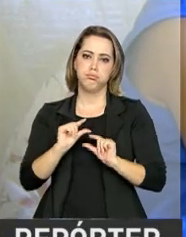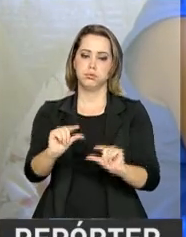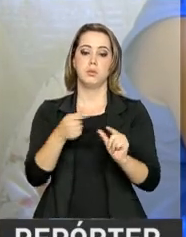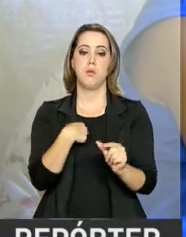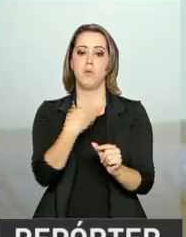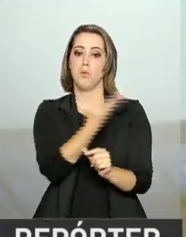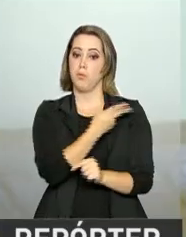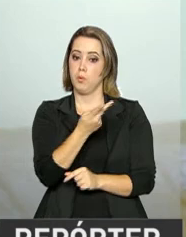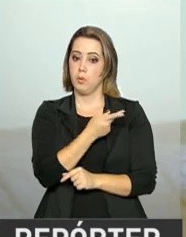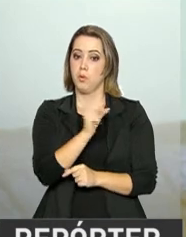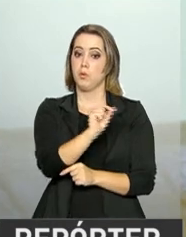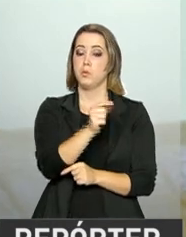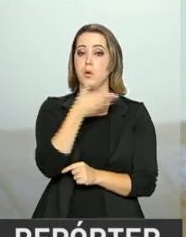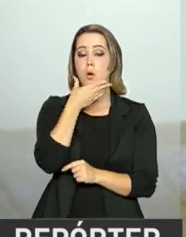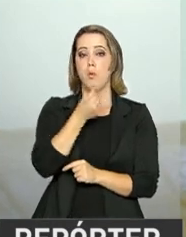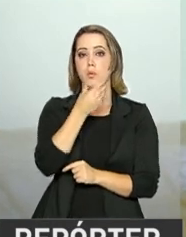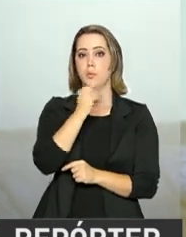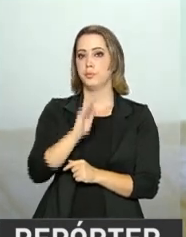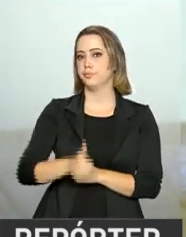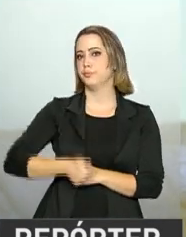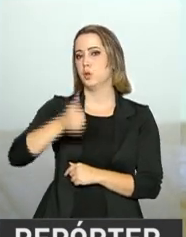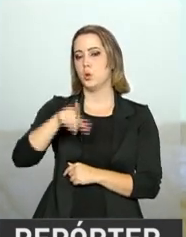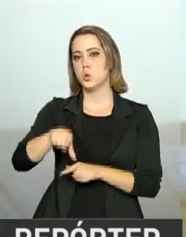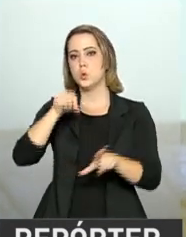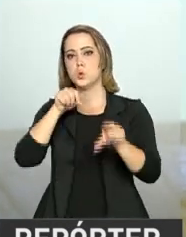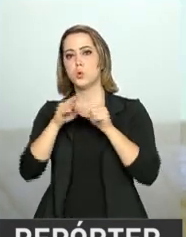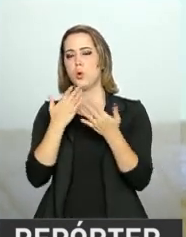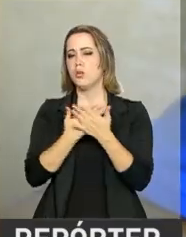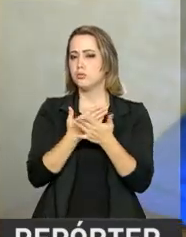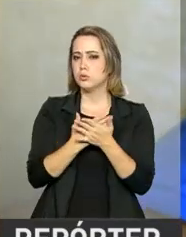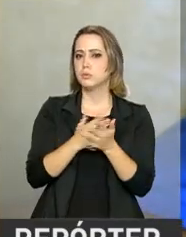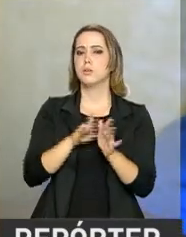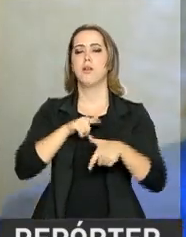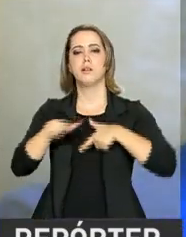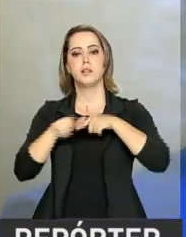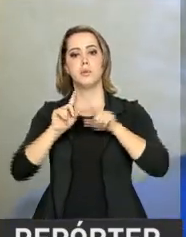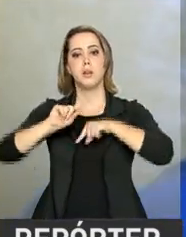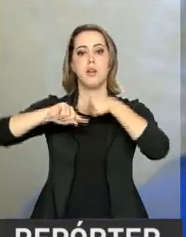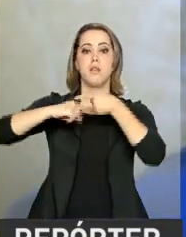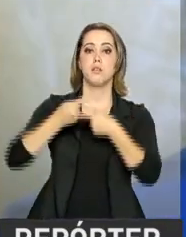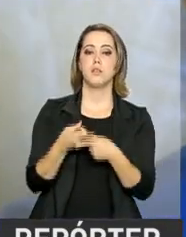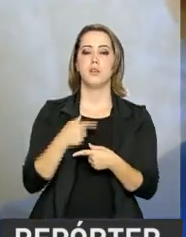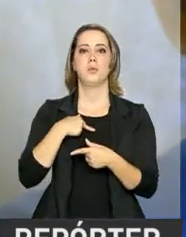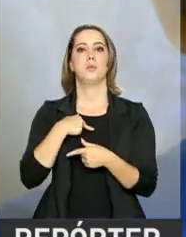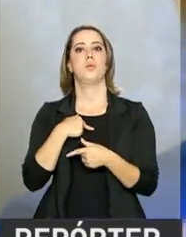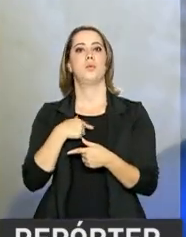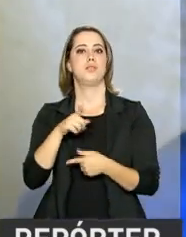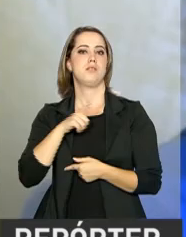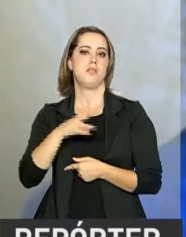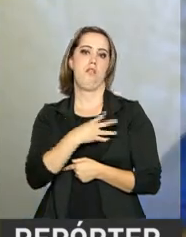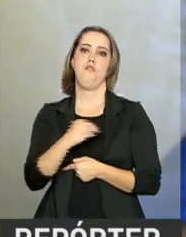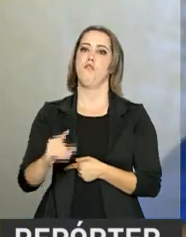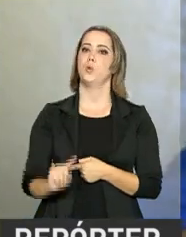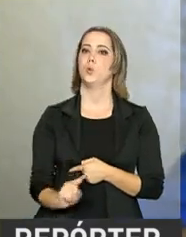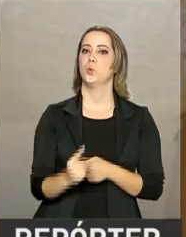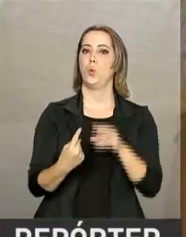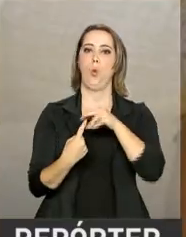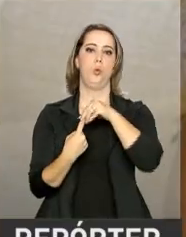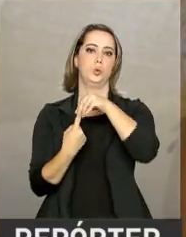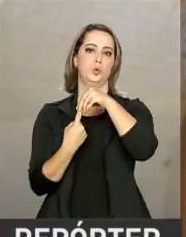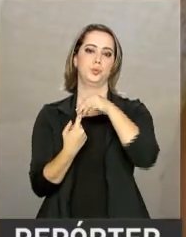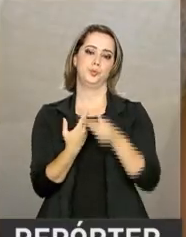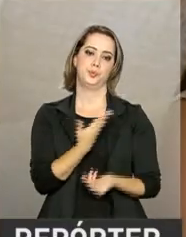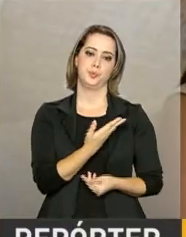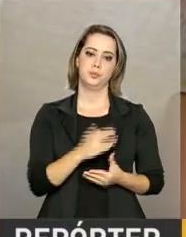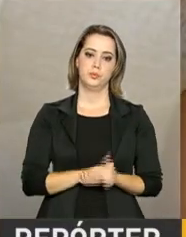e o marido priorizaram a vida profissional e os estudos para só depois encomendar o Pedro, filho único do casal. A